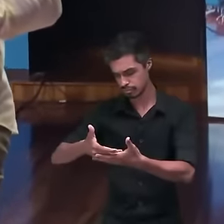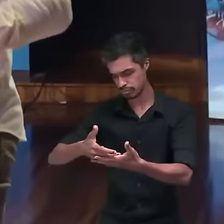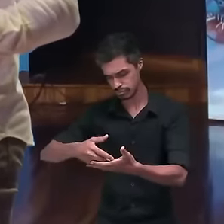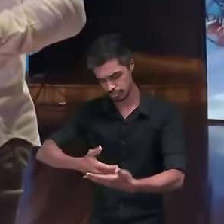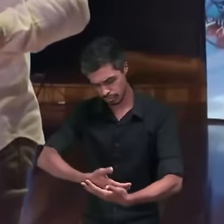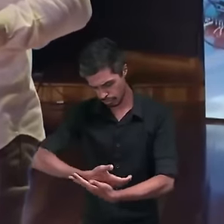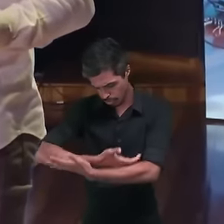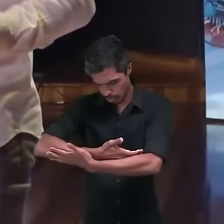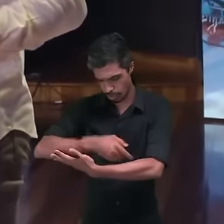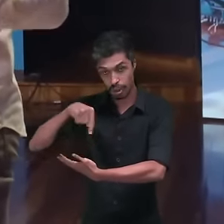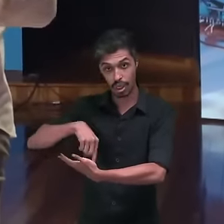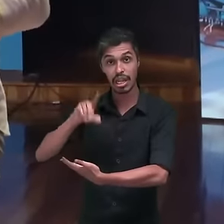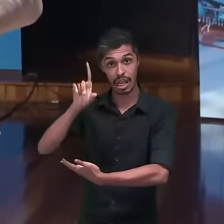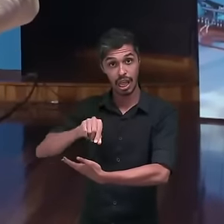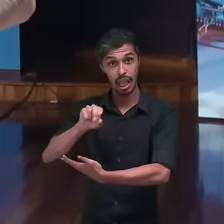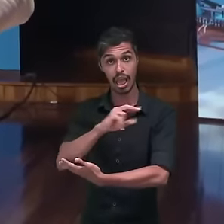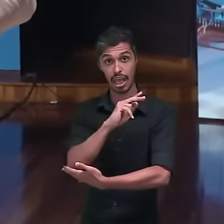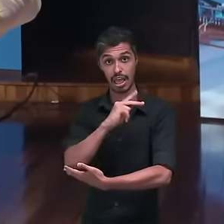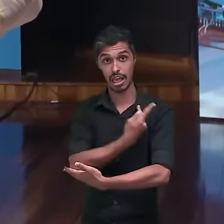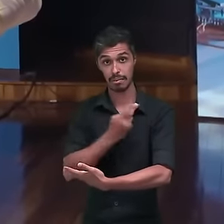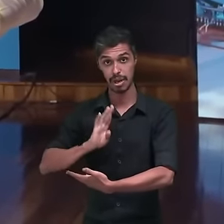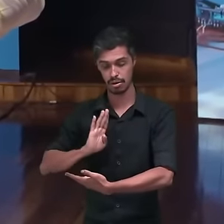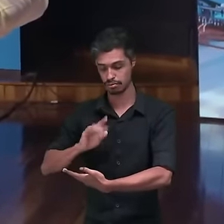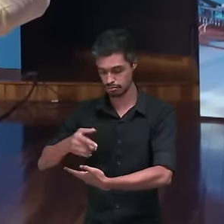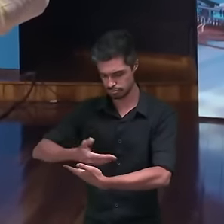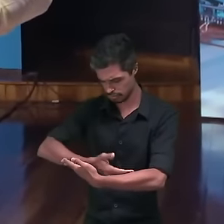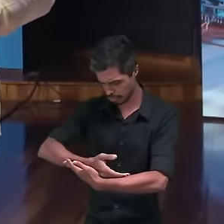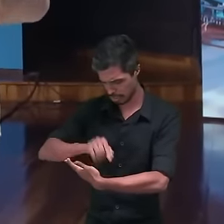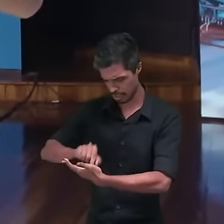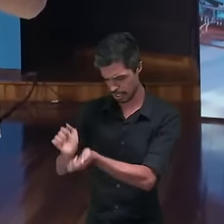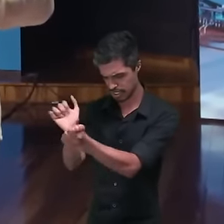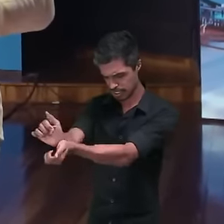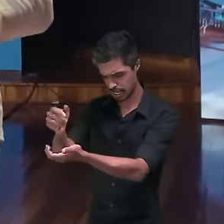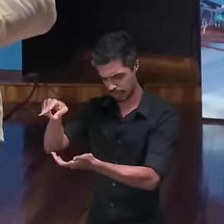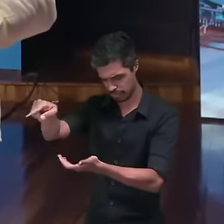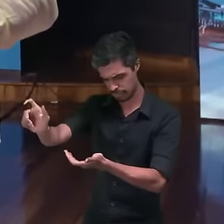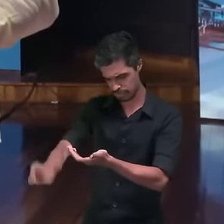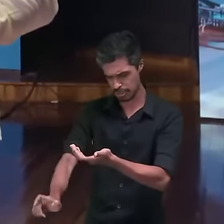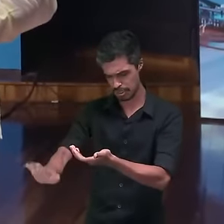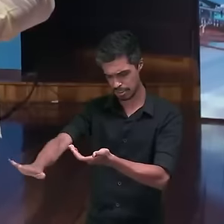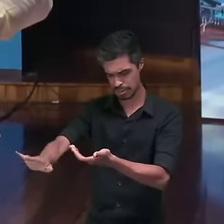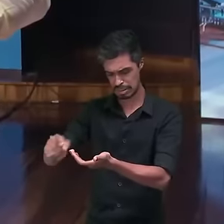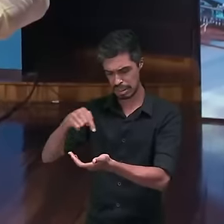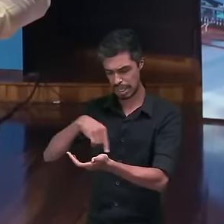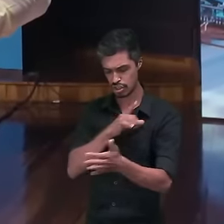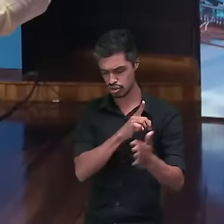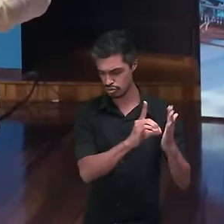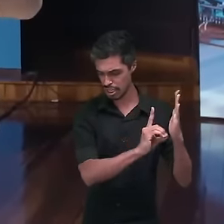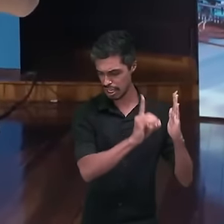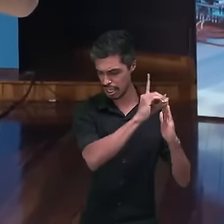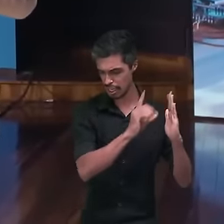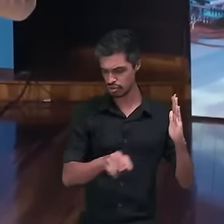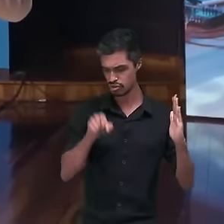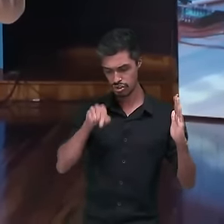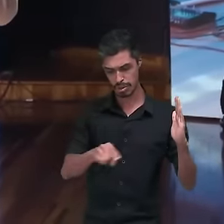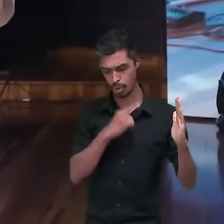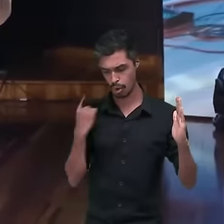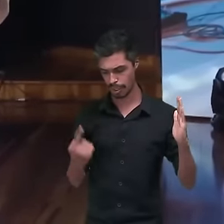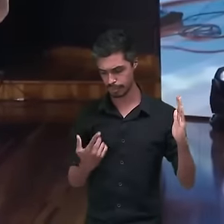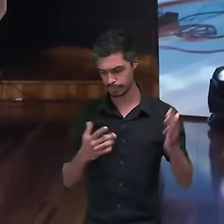um hebreu, um escravo, com uma sentença de morte. Preste